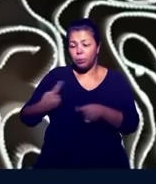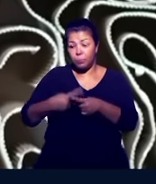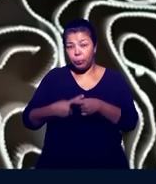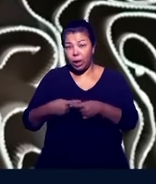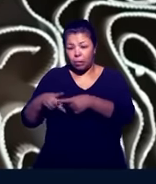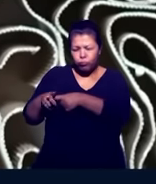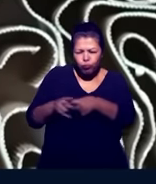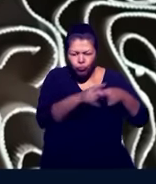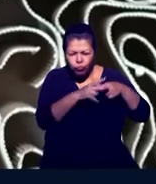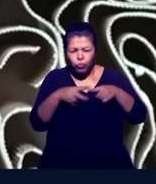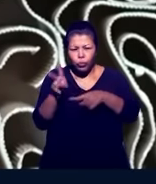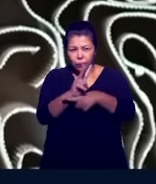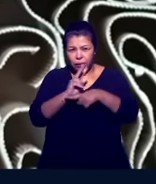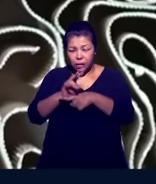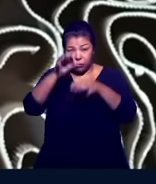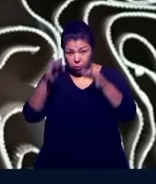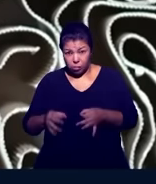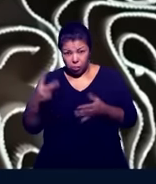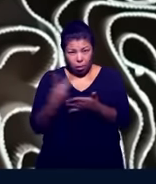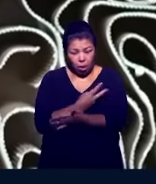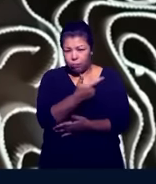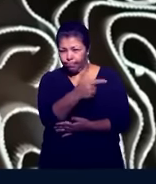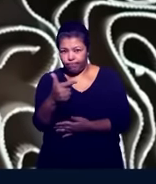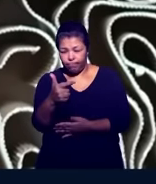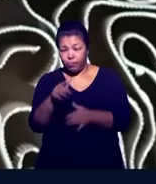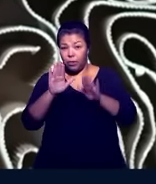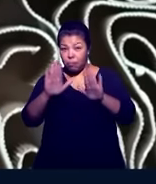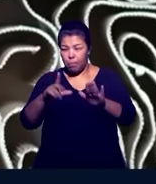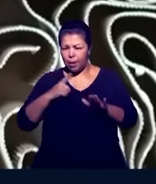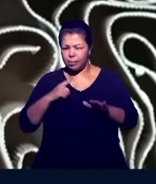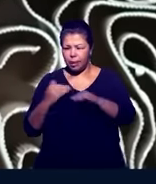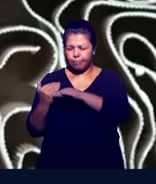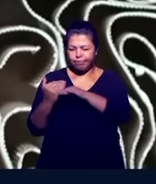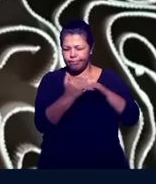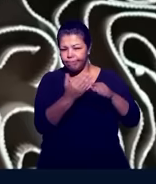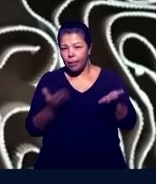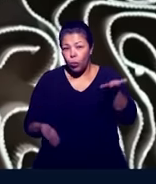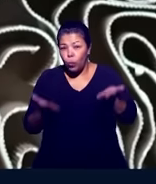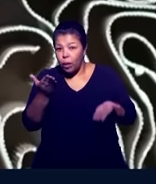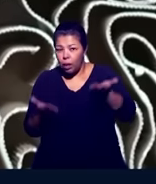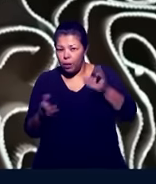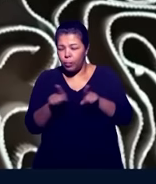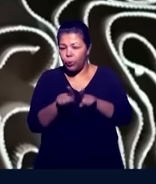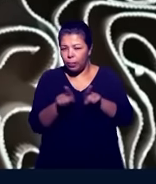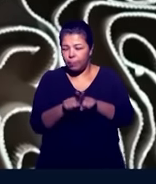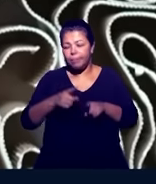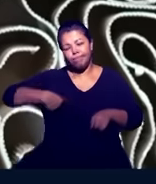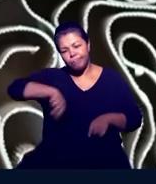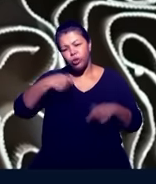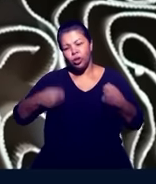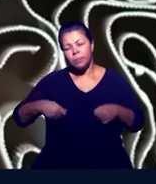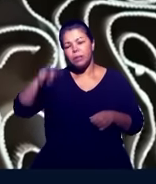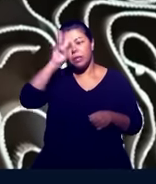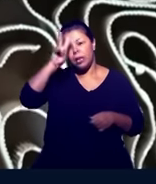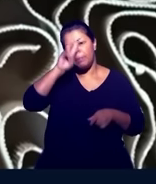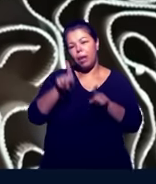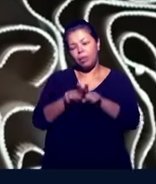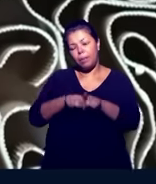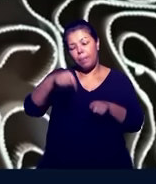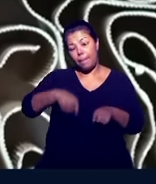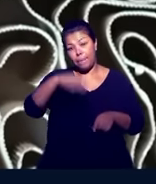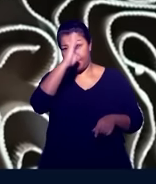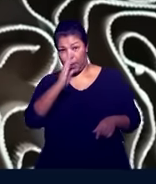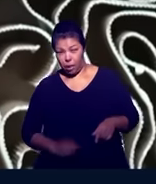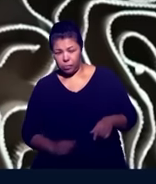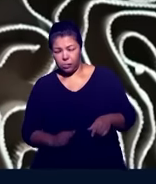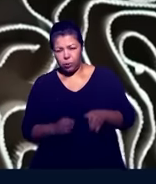existe diversas propostas mas tem um ponto interessante do do arcabouo fiscal que é bom a gente lembrar a gente tá no país que de 1997 a